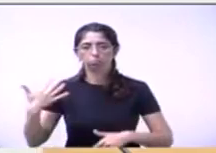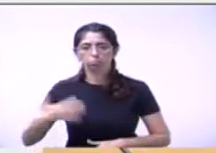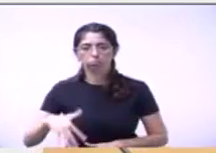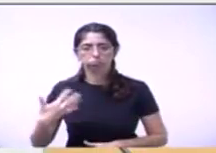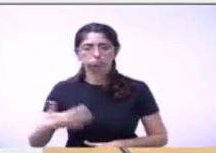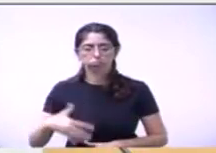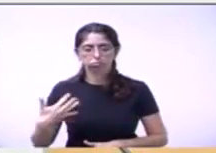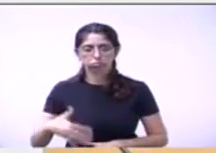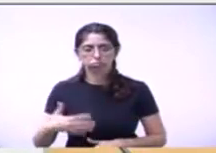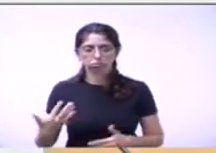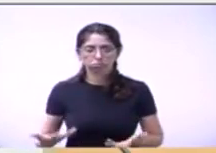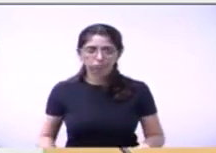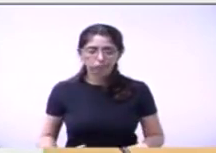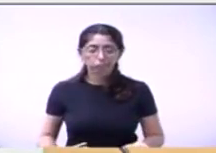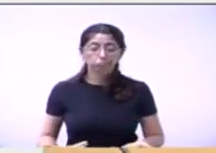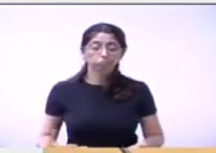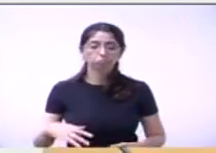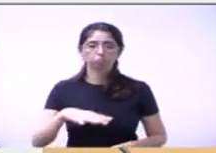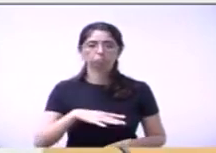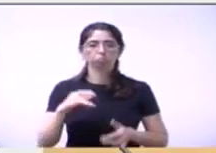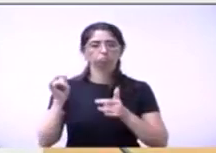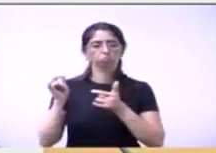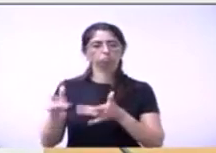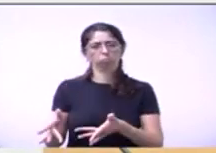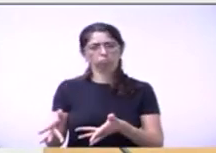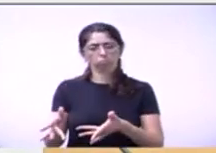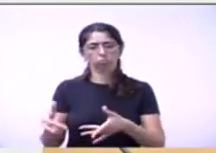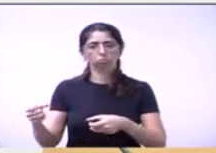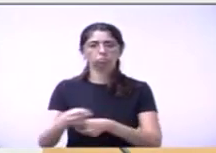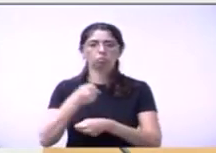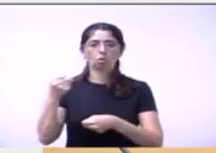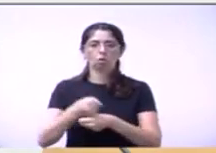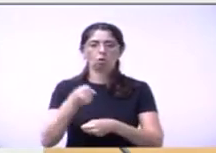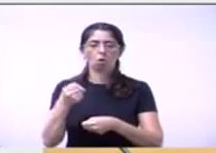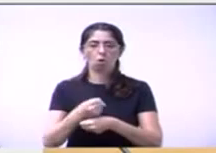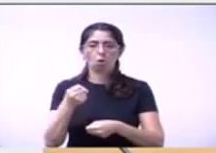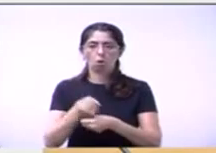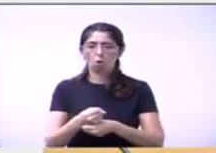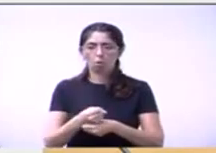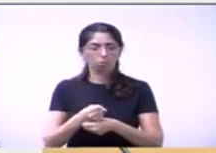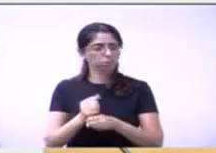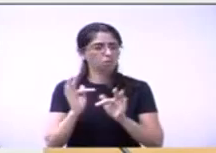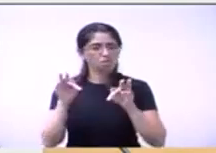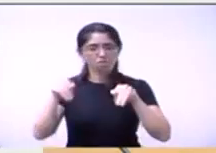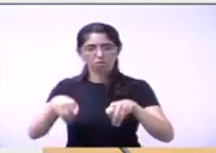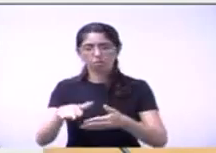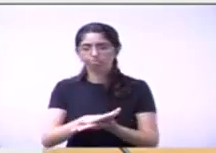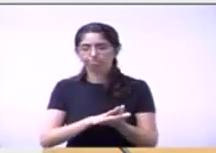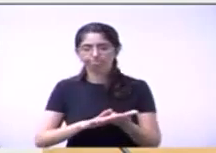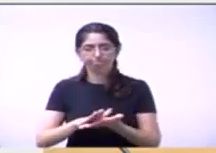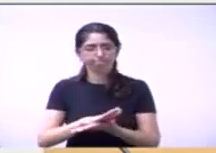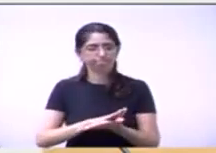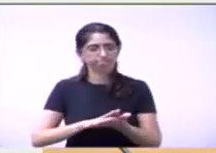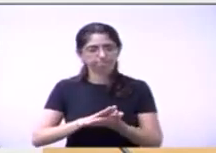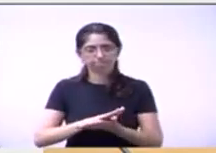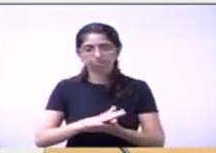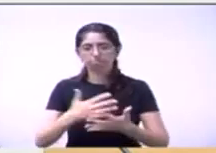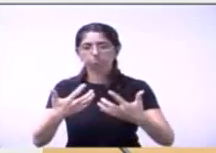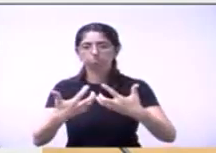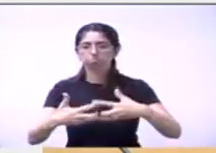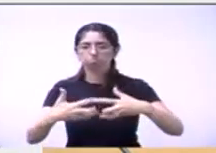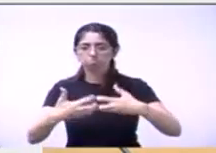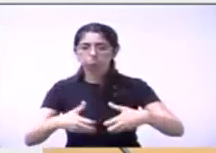se encontra abandonada, com obras paradas, equipamentos